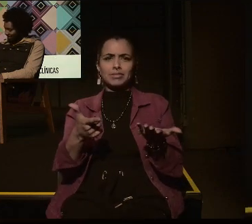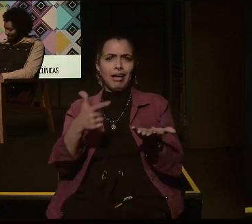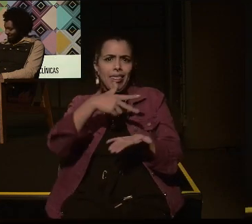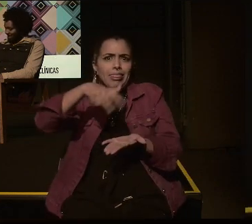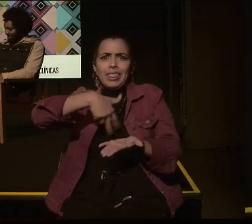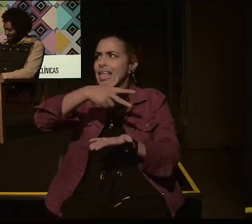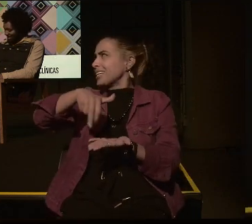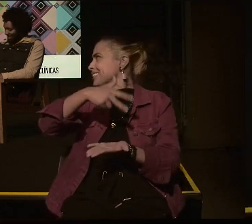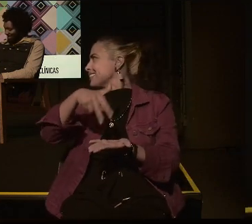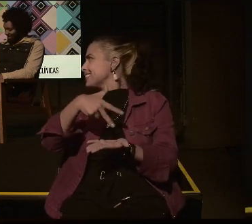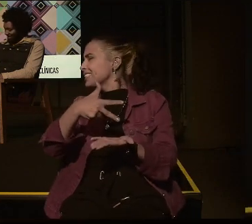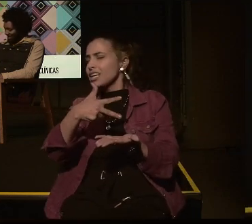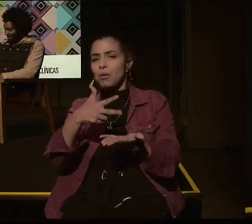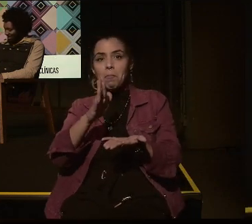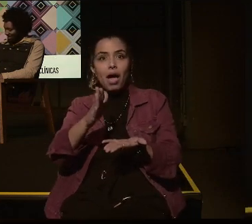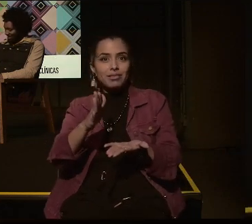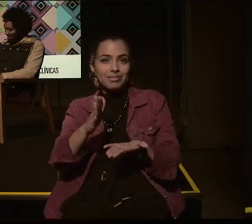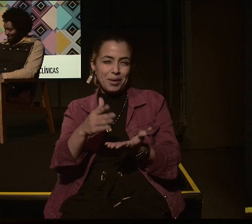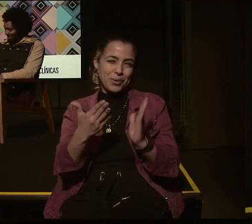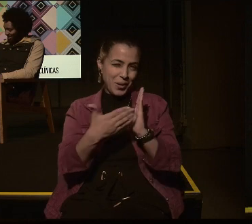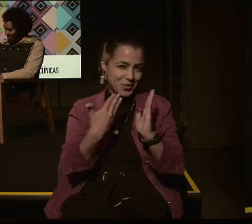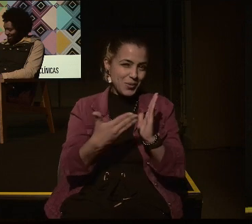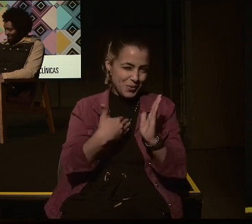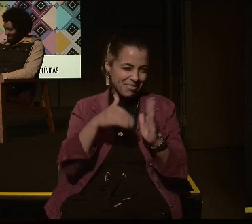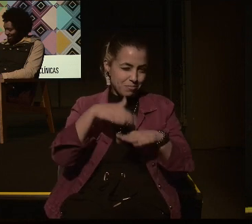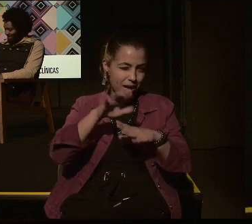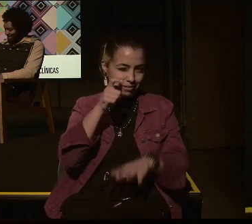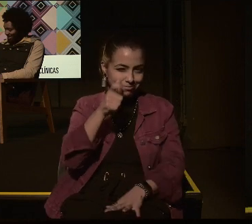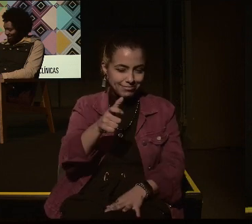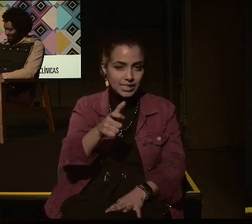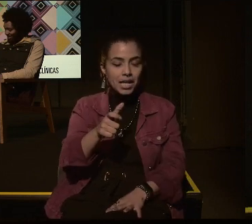aqui, ridículo. Muito, de forma muito mais interessante, mas veja, o que